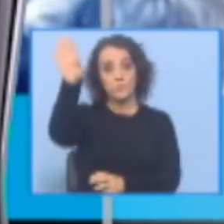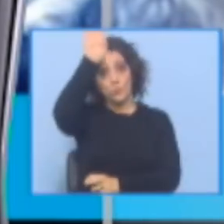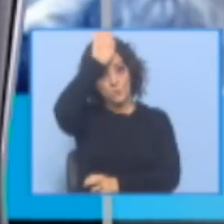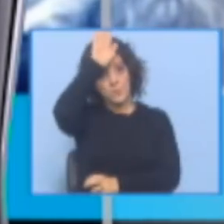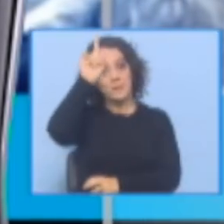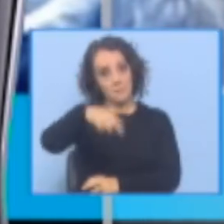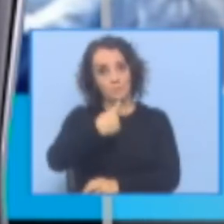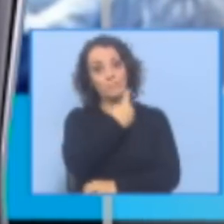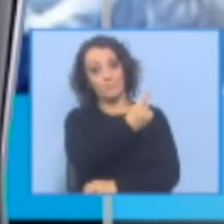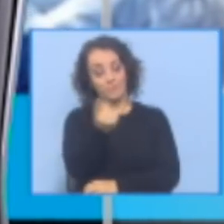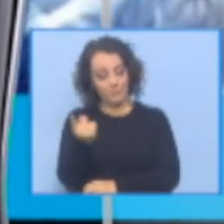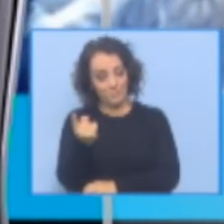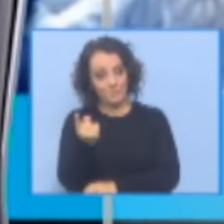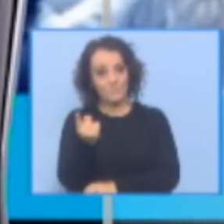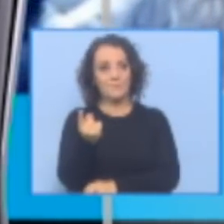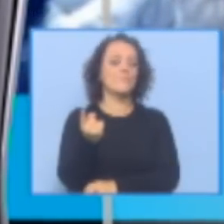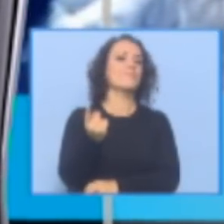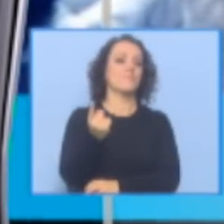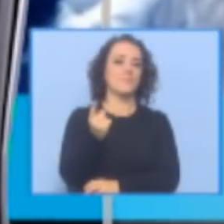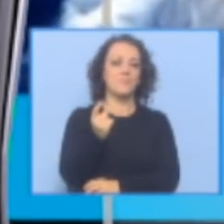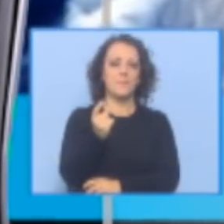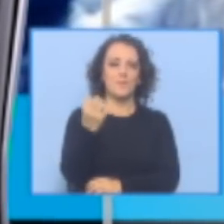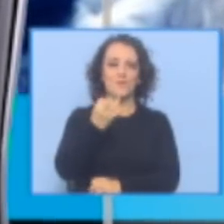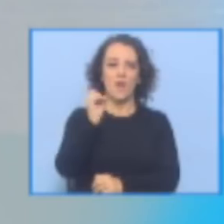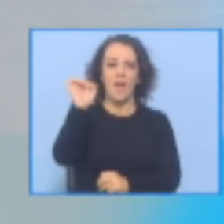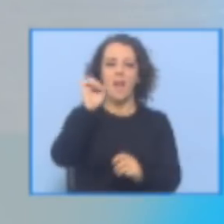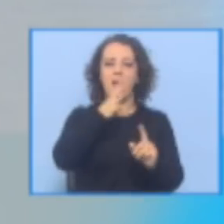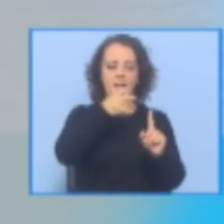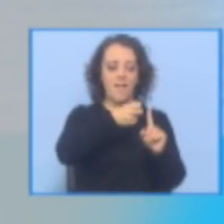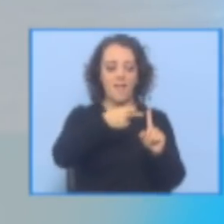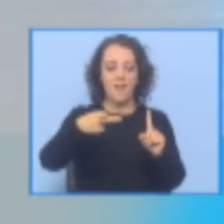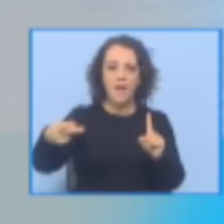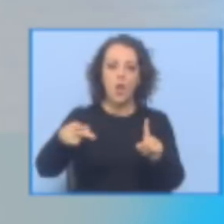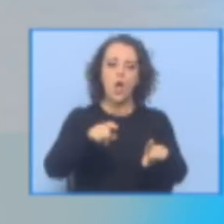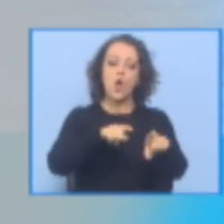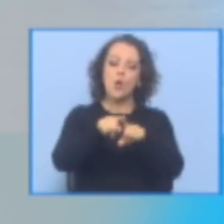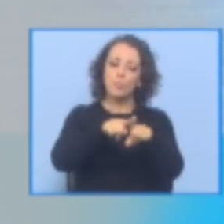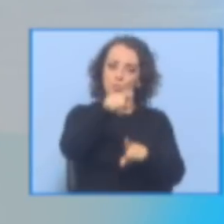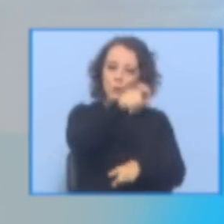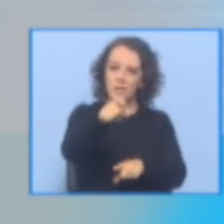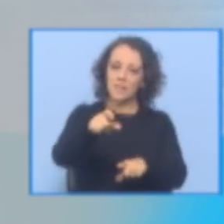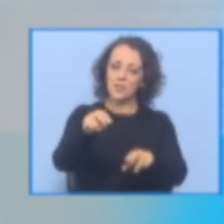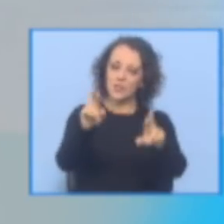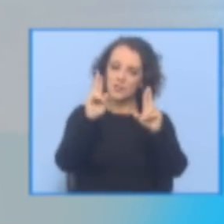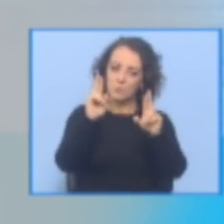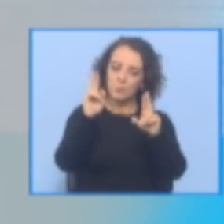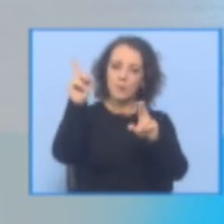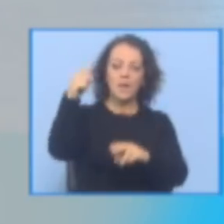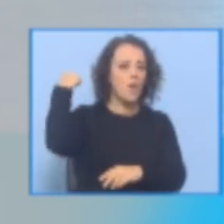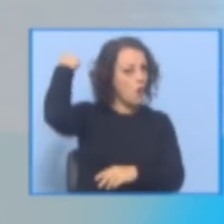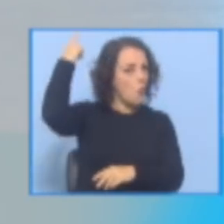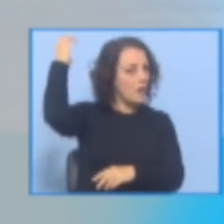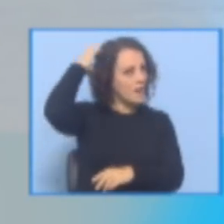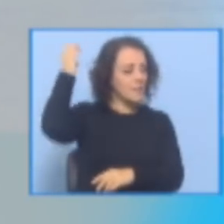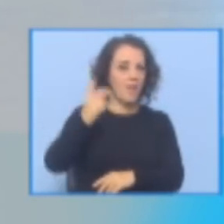diz, até citando aqui umas bem-aventuranças dos políticos feitas pelo cardeal Vantuan,